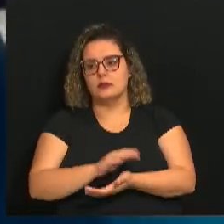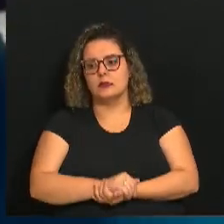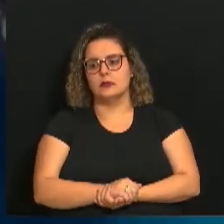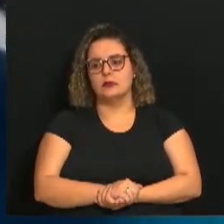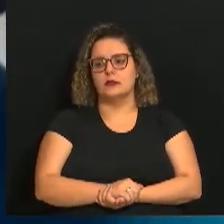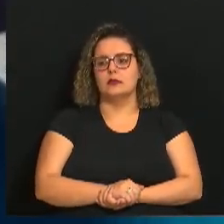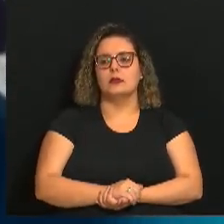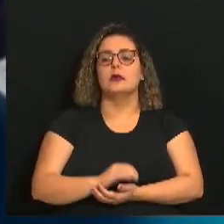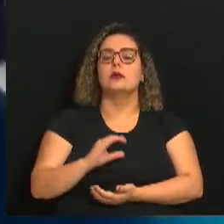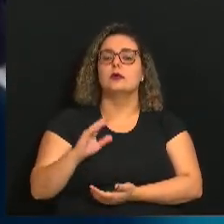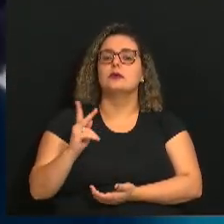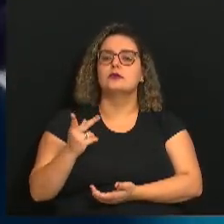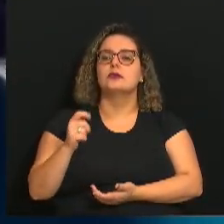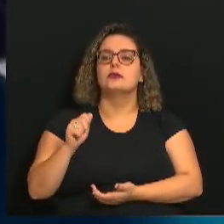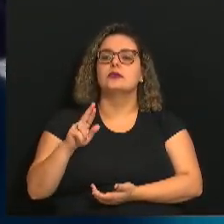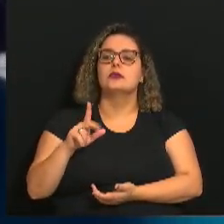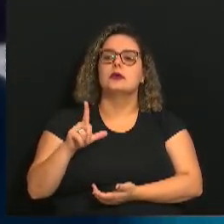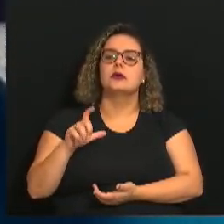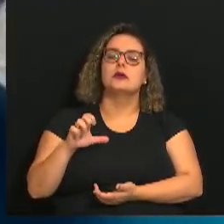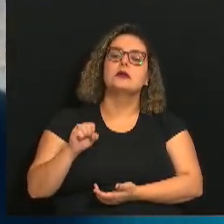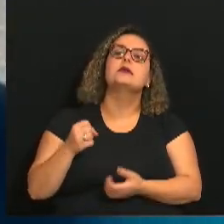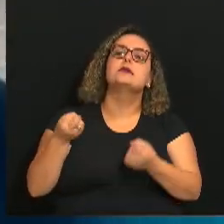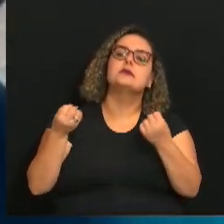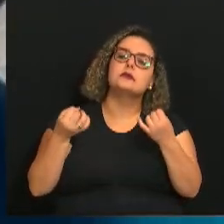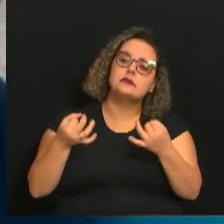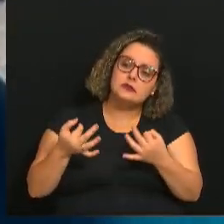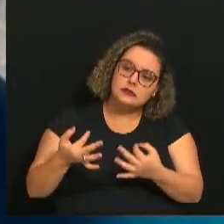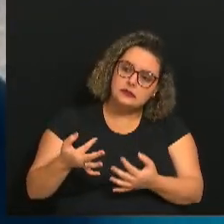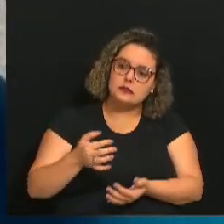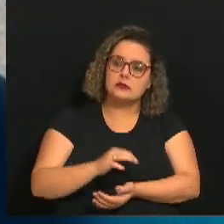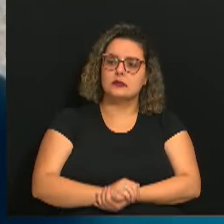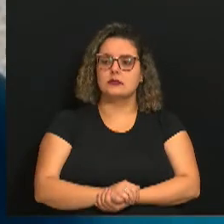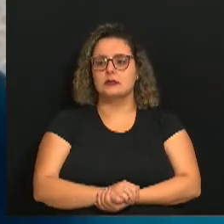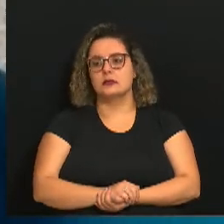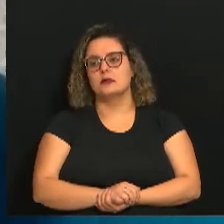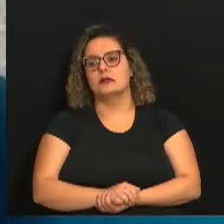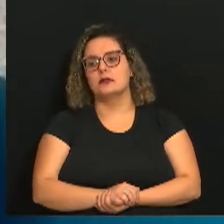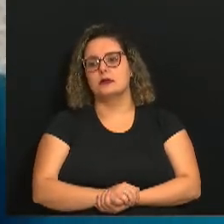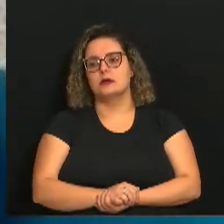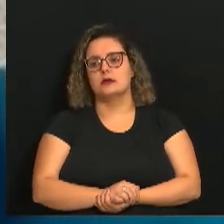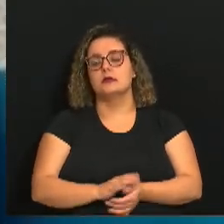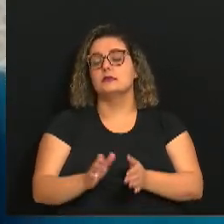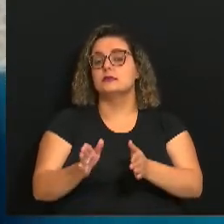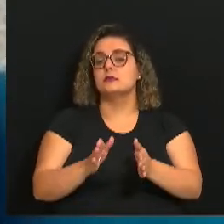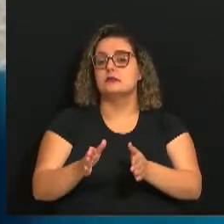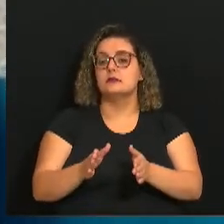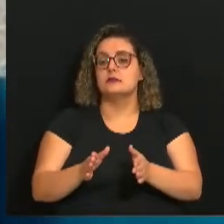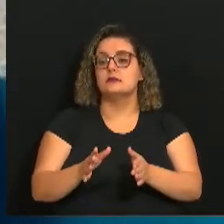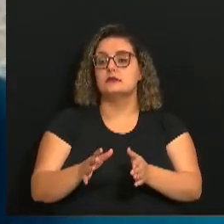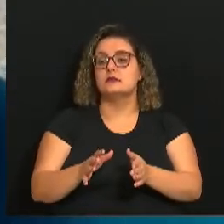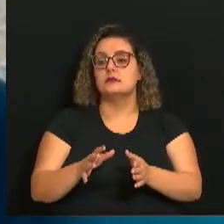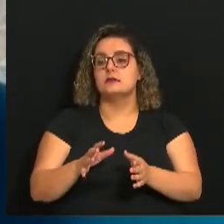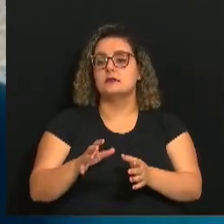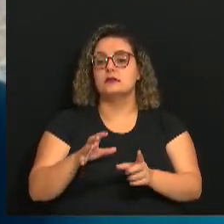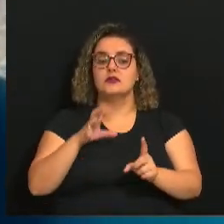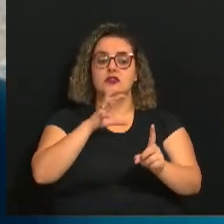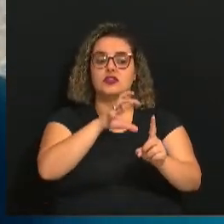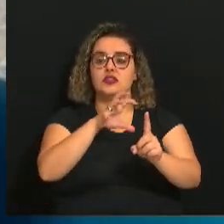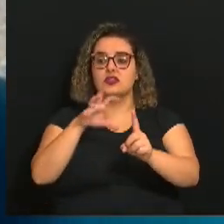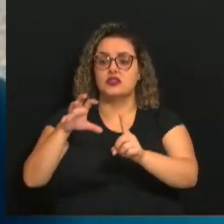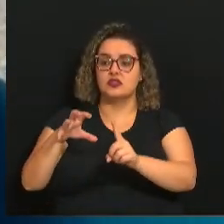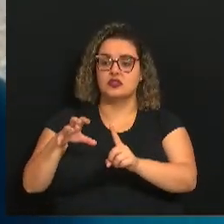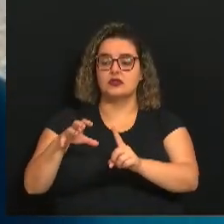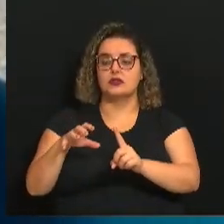explicou. E aí que ela estava na linha de fazer o terrorismo, né, porque ela acabou garantindo aí as férias